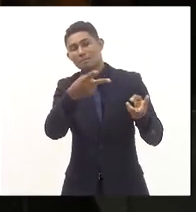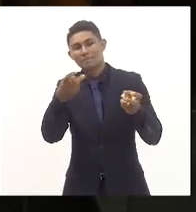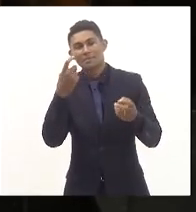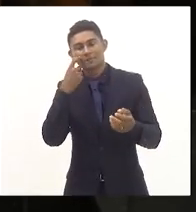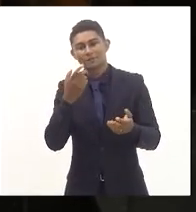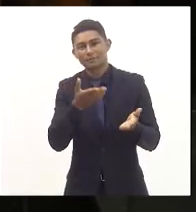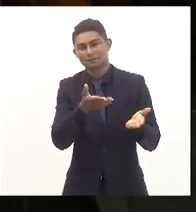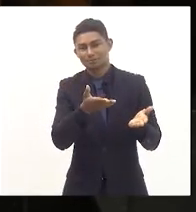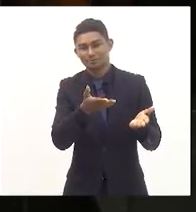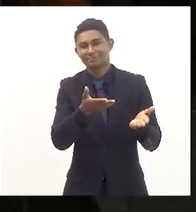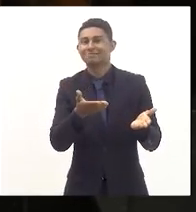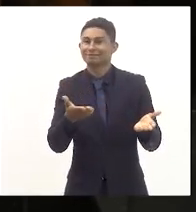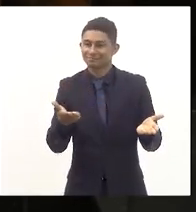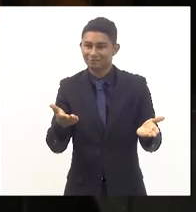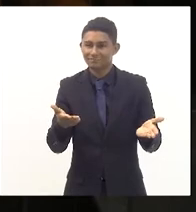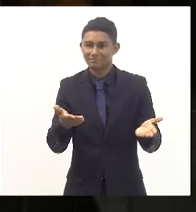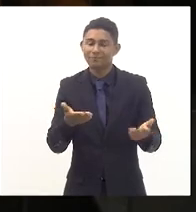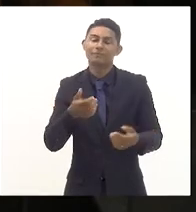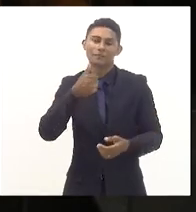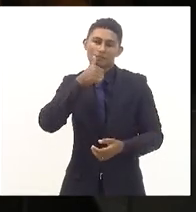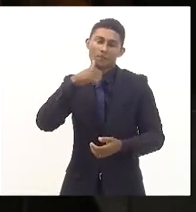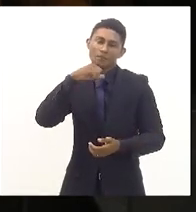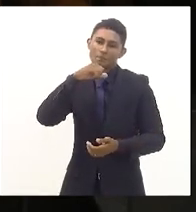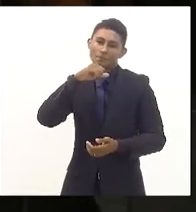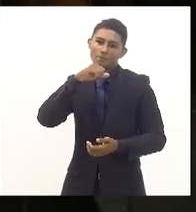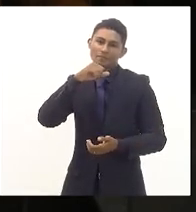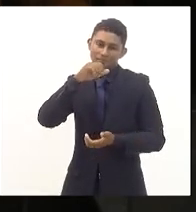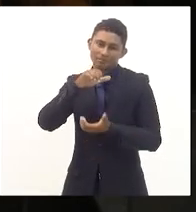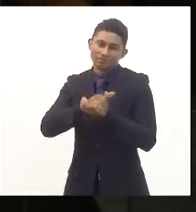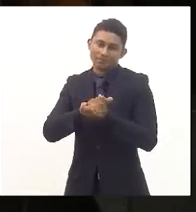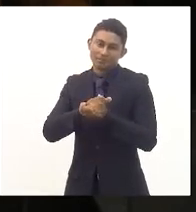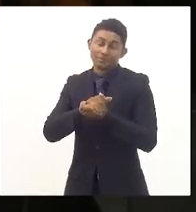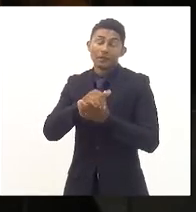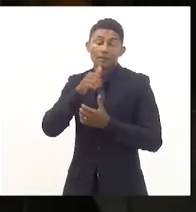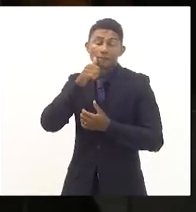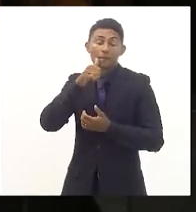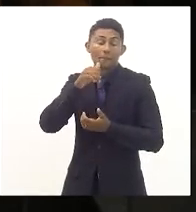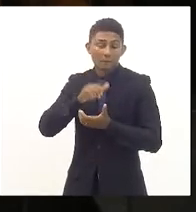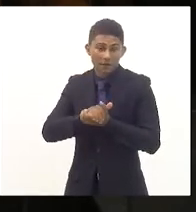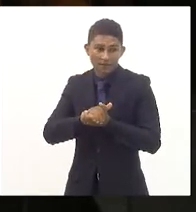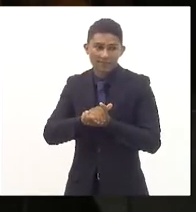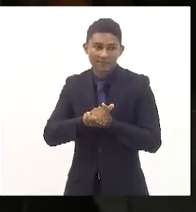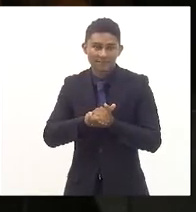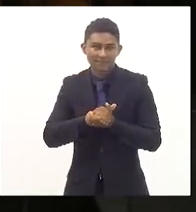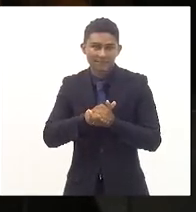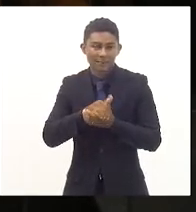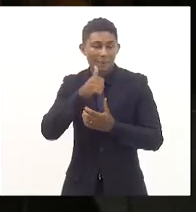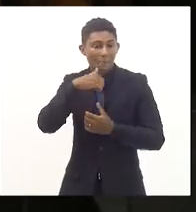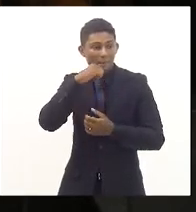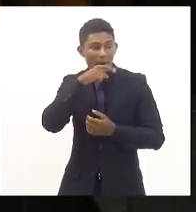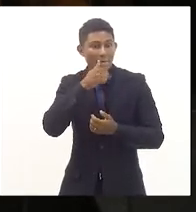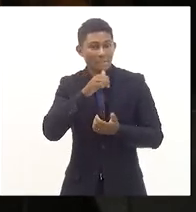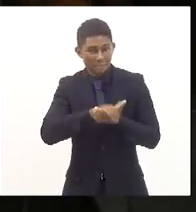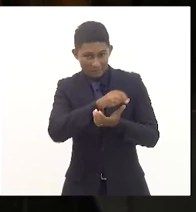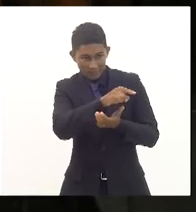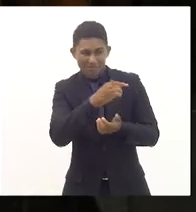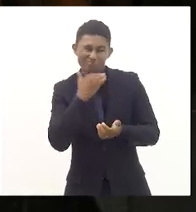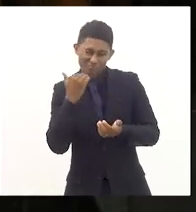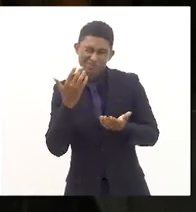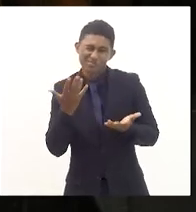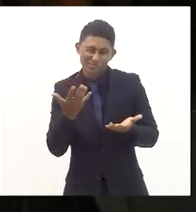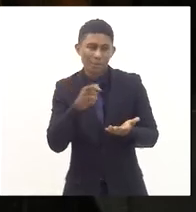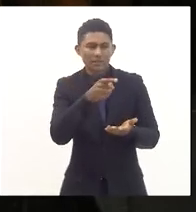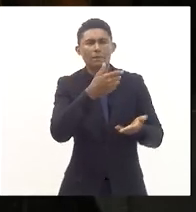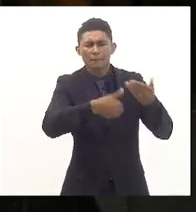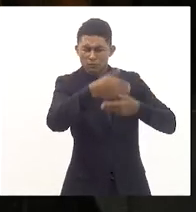muito muito precoce da minha mãe foi pai e mãe né E a minha mãe por tudo isso pela minha formação que